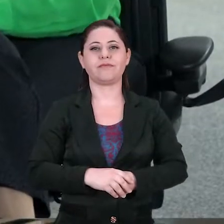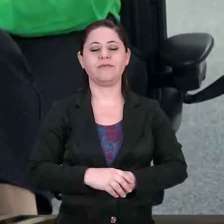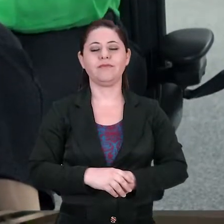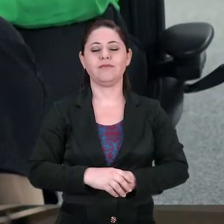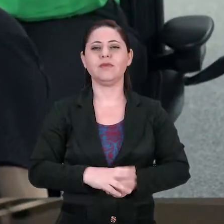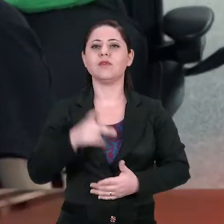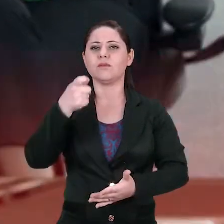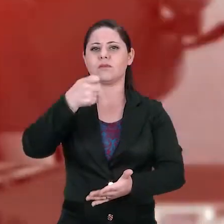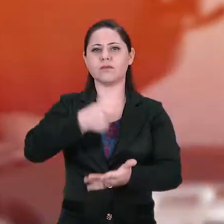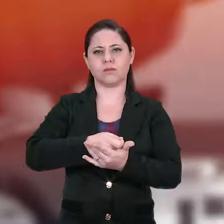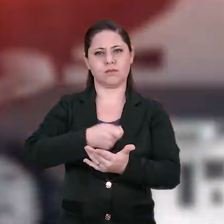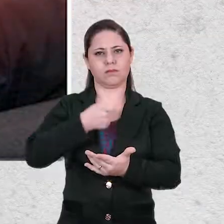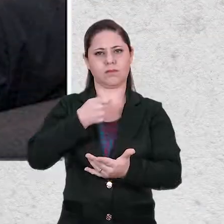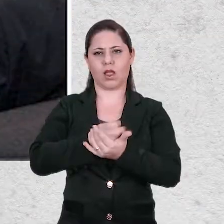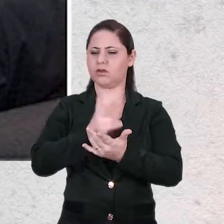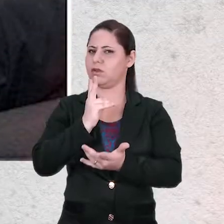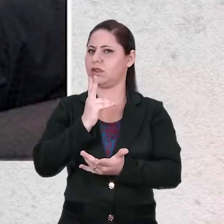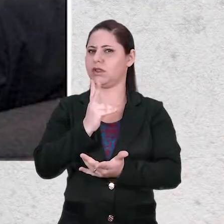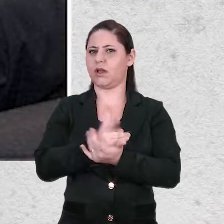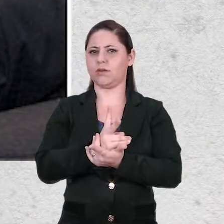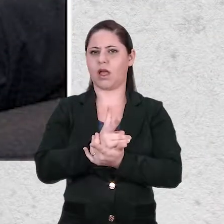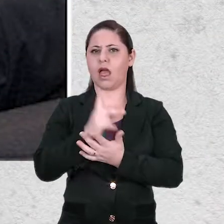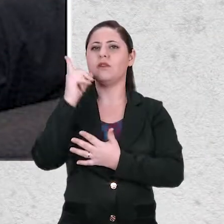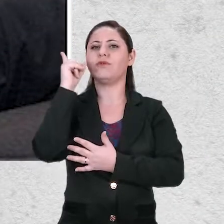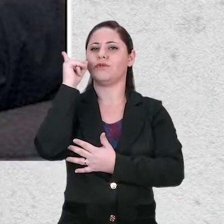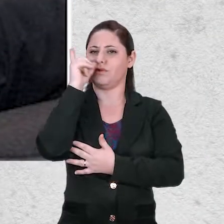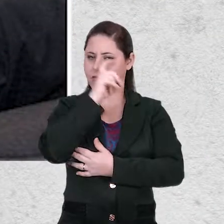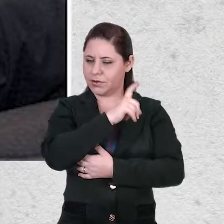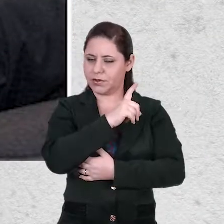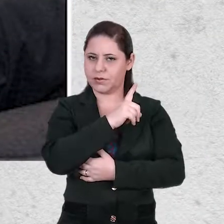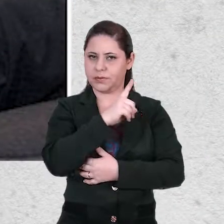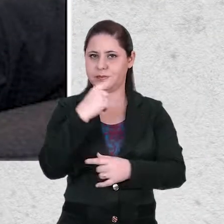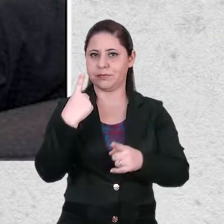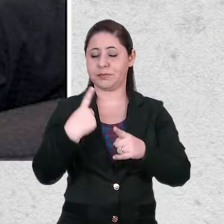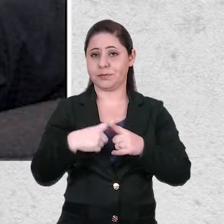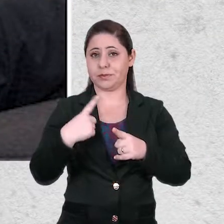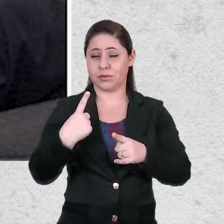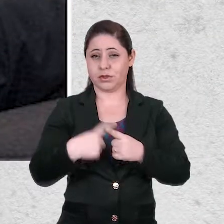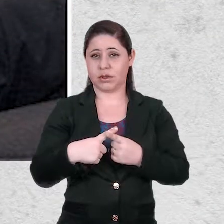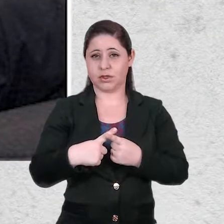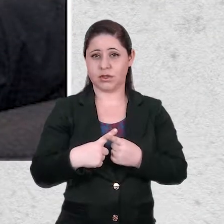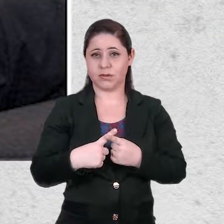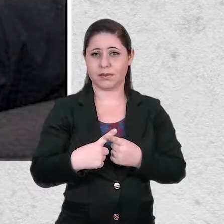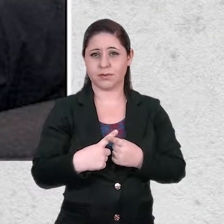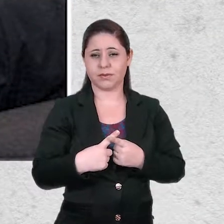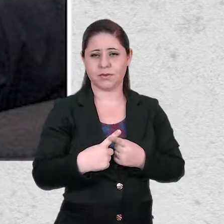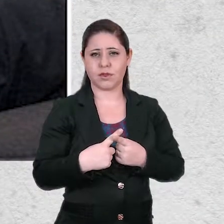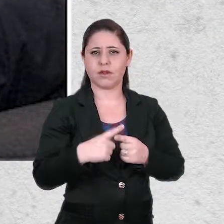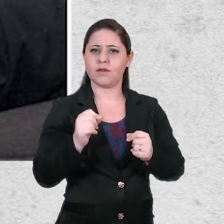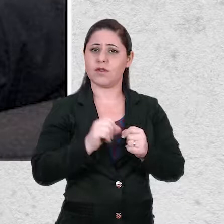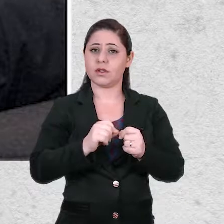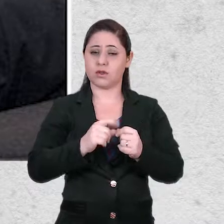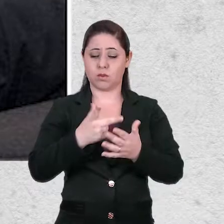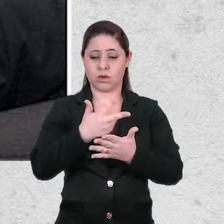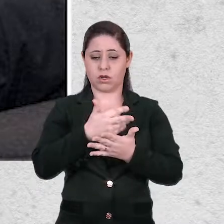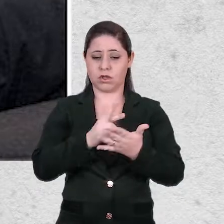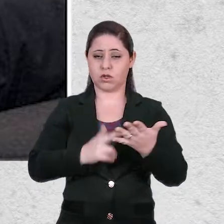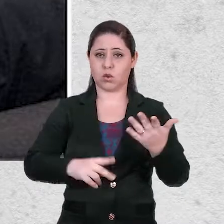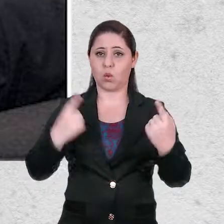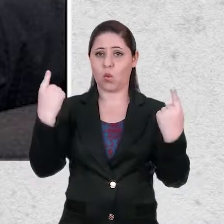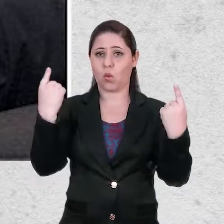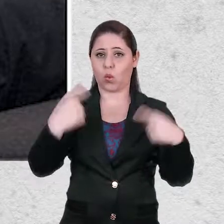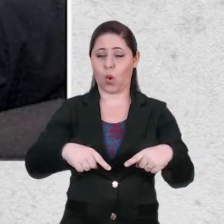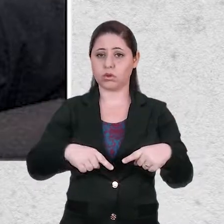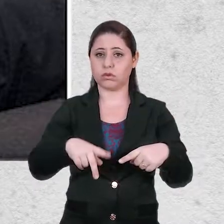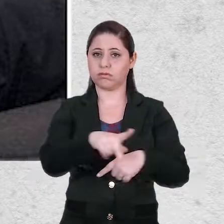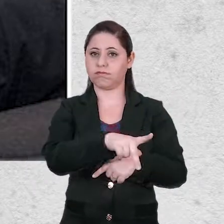muita disciplina, e não foi fácil. Para fazer uma relatoria contra um presidente da